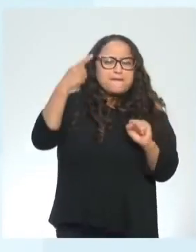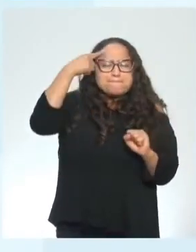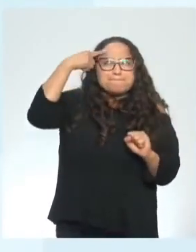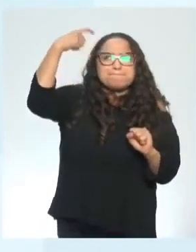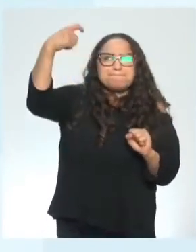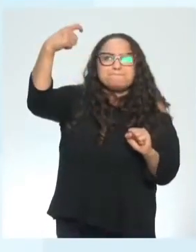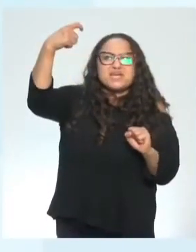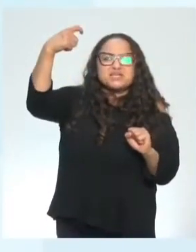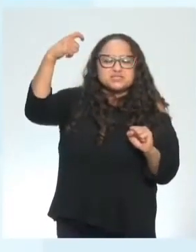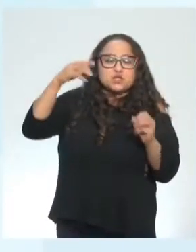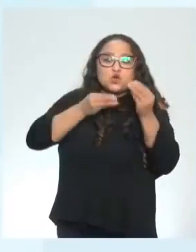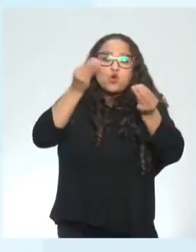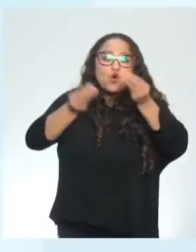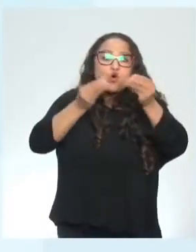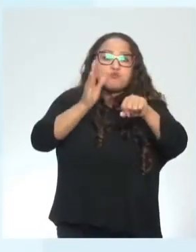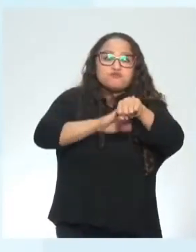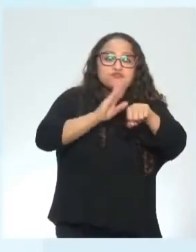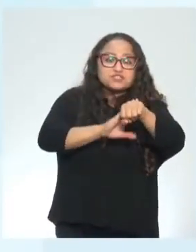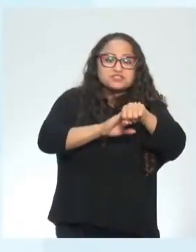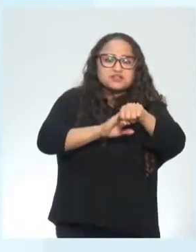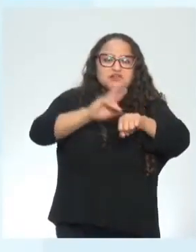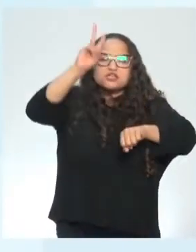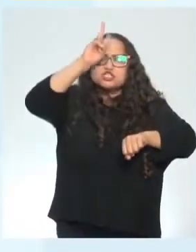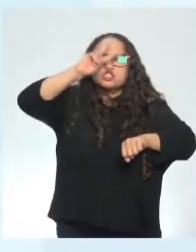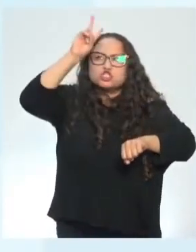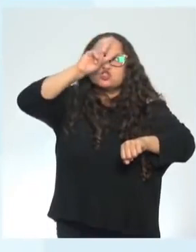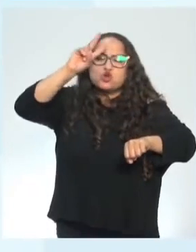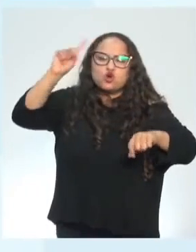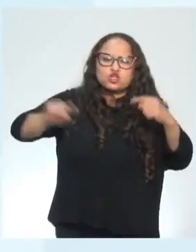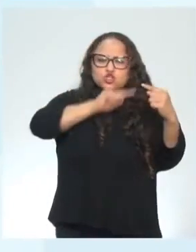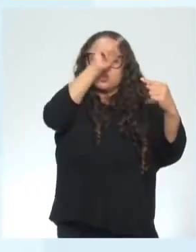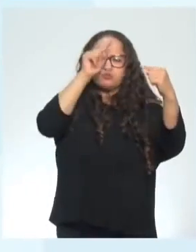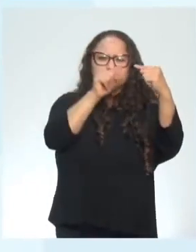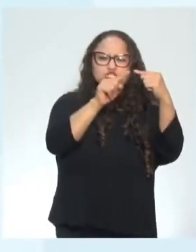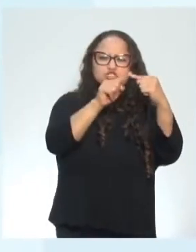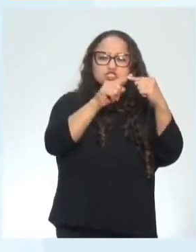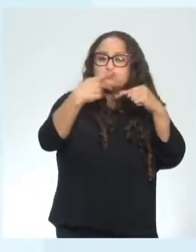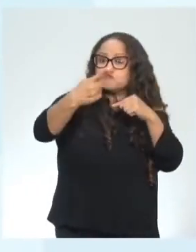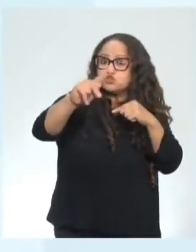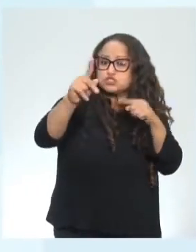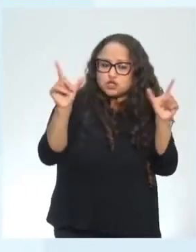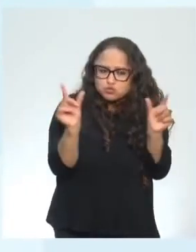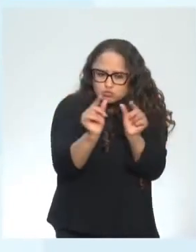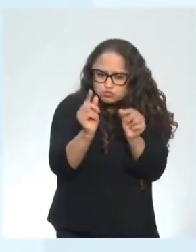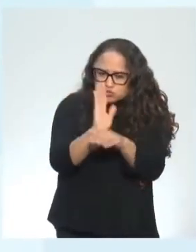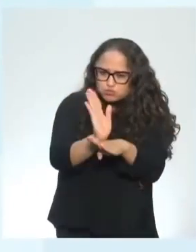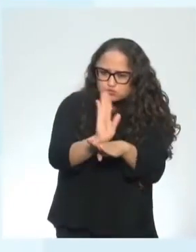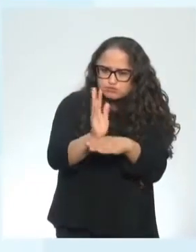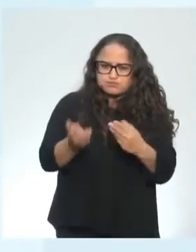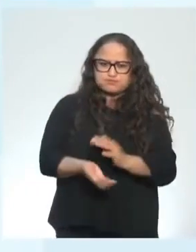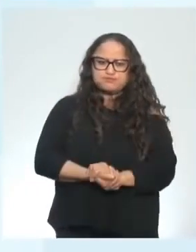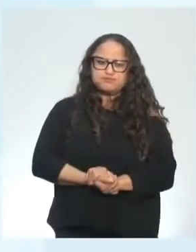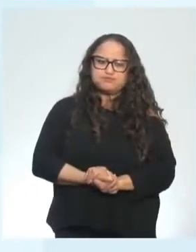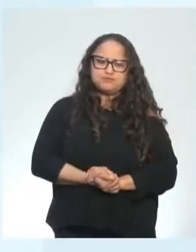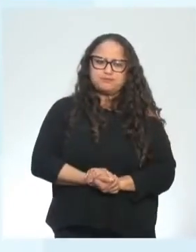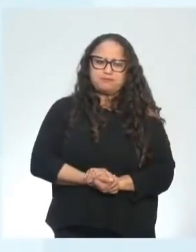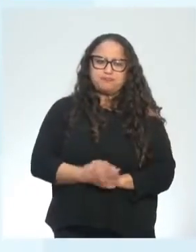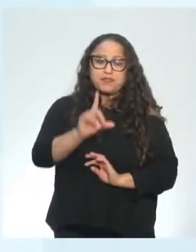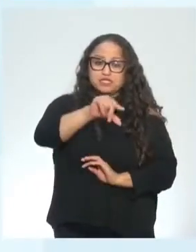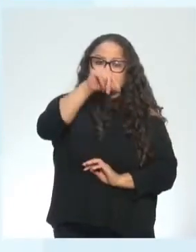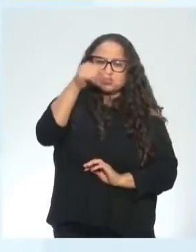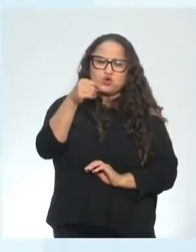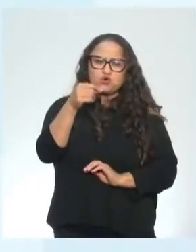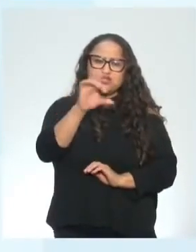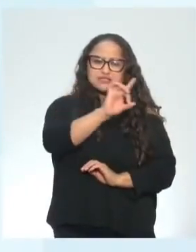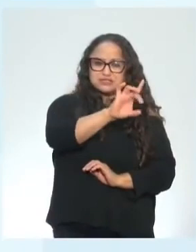pensa em aí na abordagem Story and Jack Rise of War filme A História e o objetivo do seu curso o filme cortei